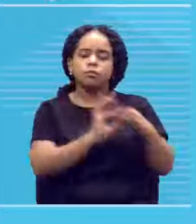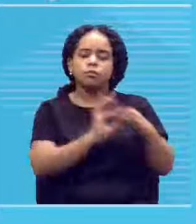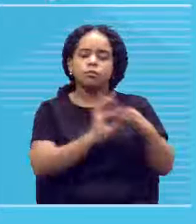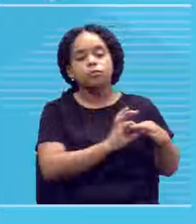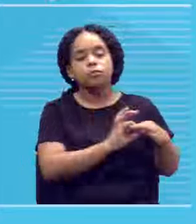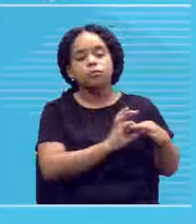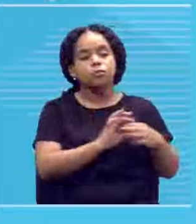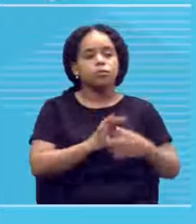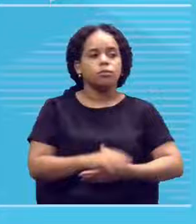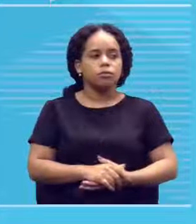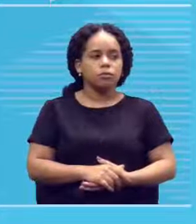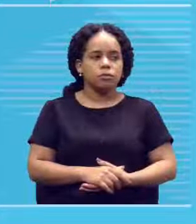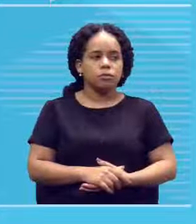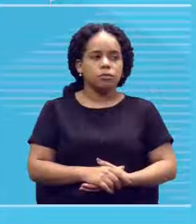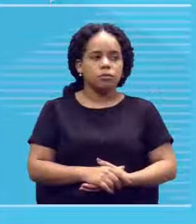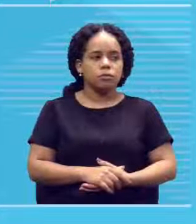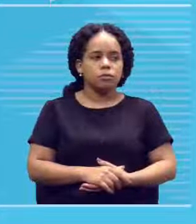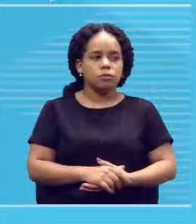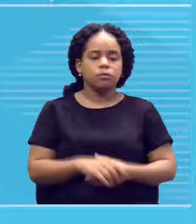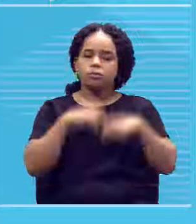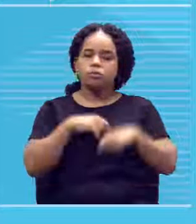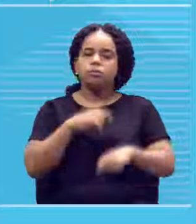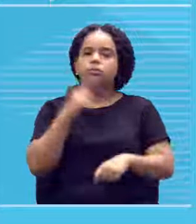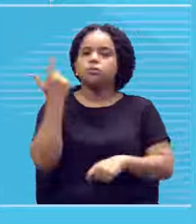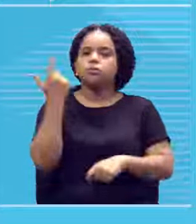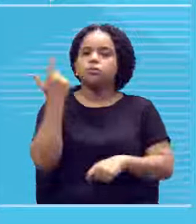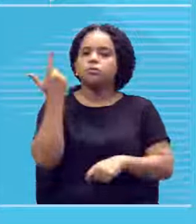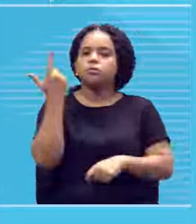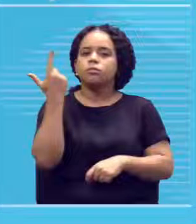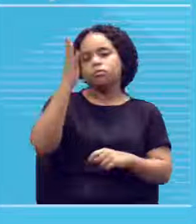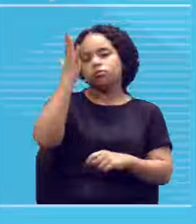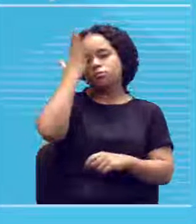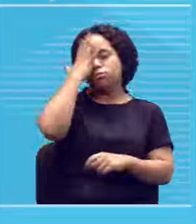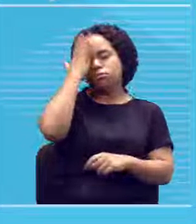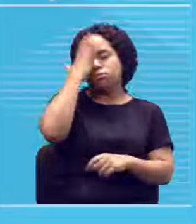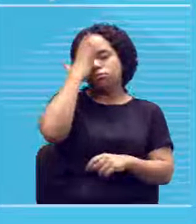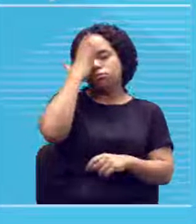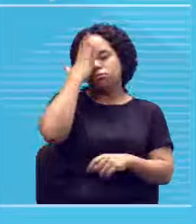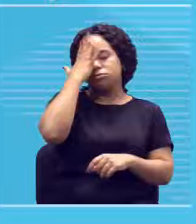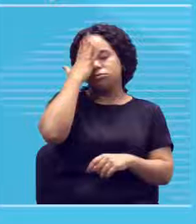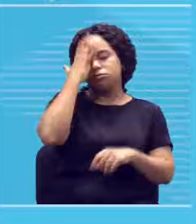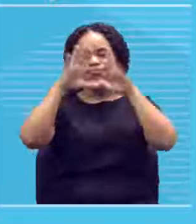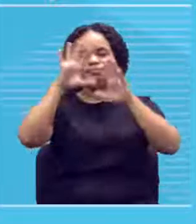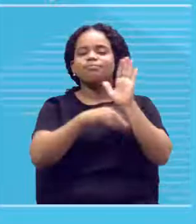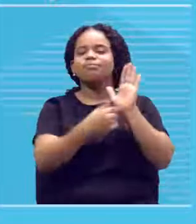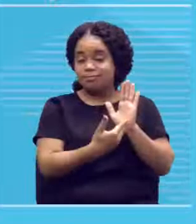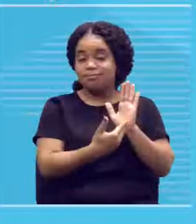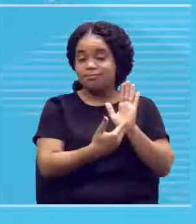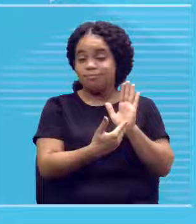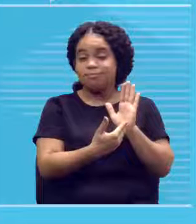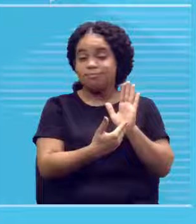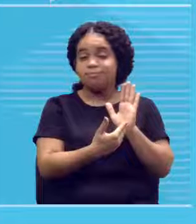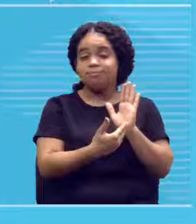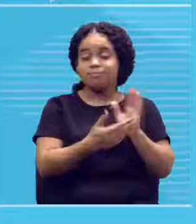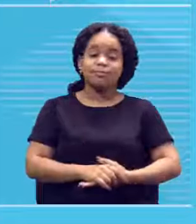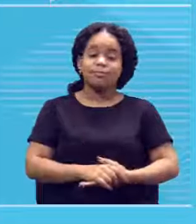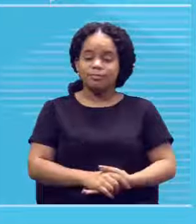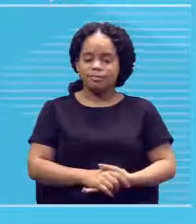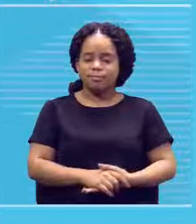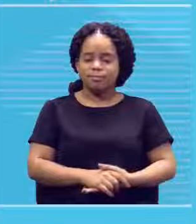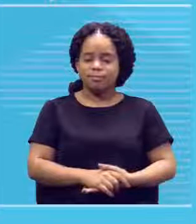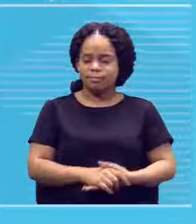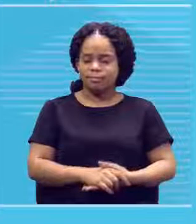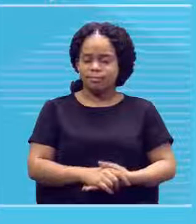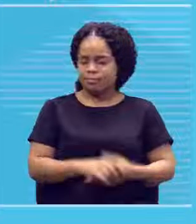se você consegue ter um entendimento maior e no texto já